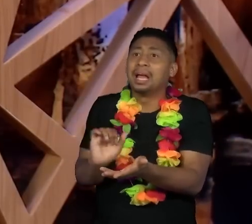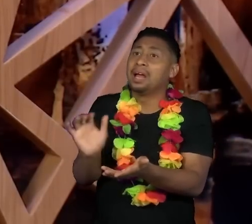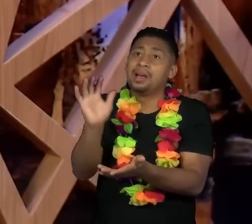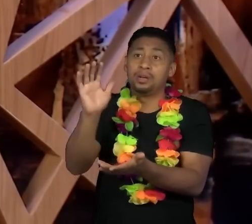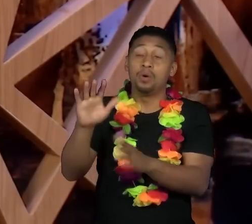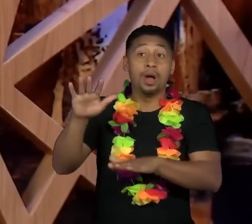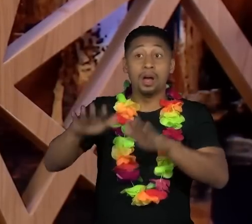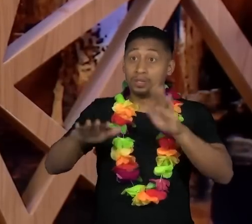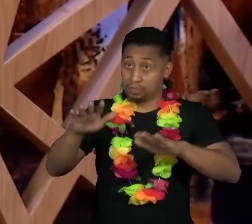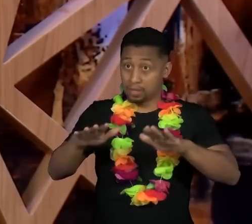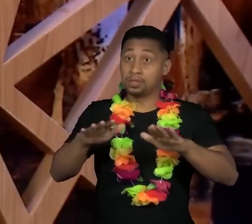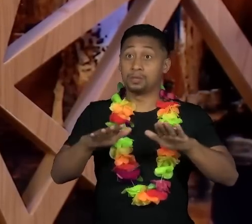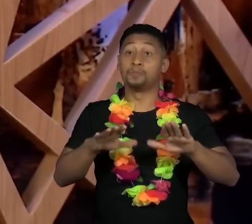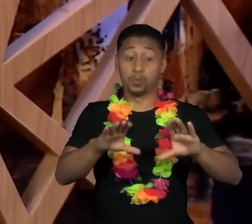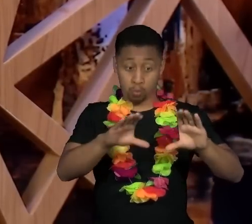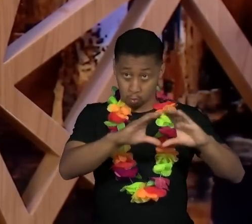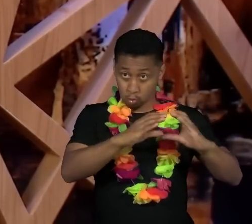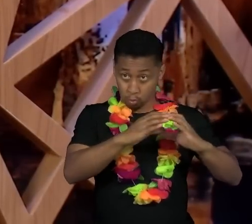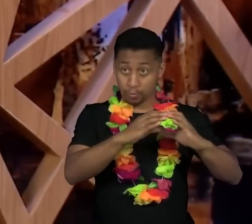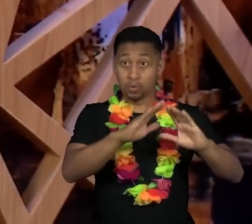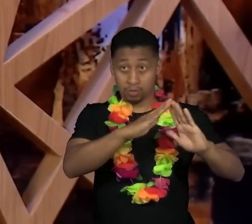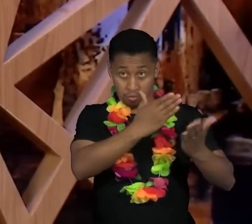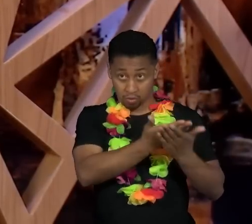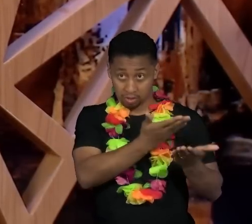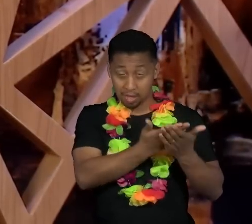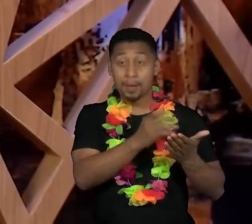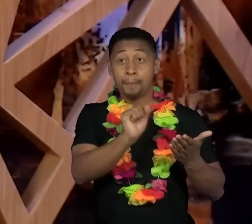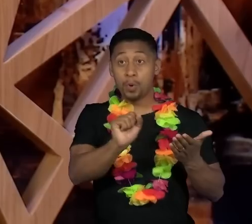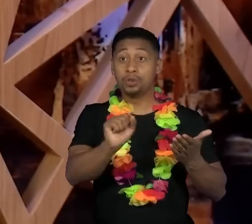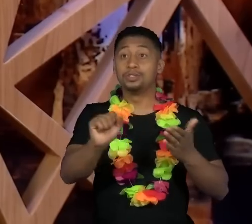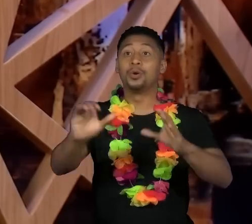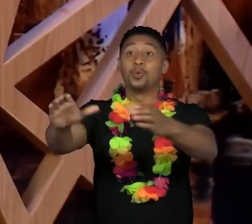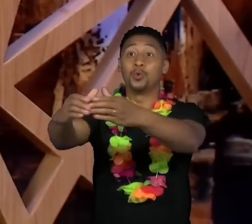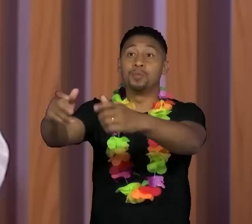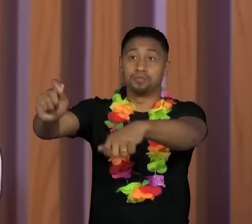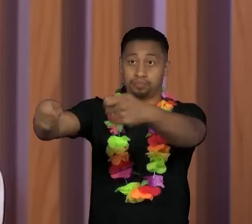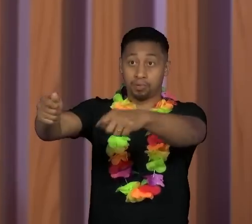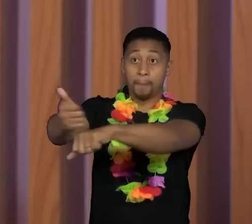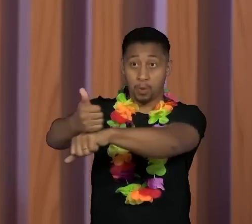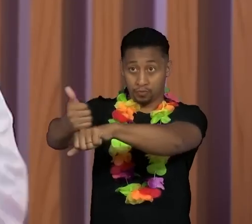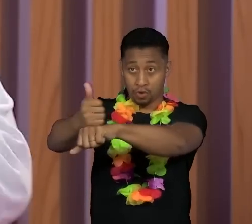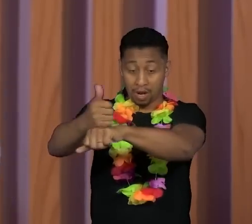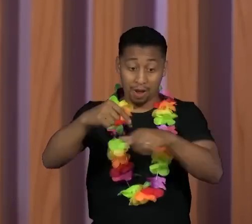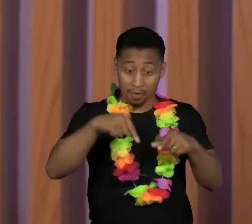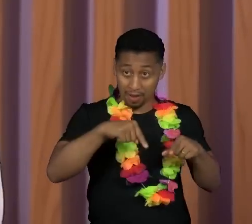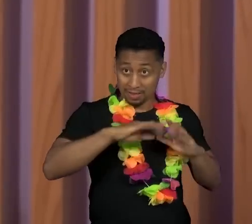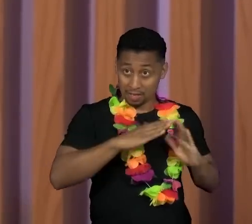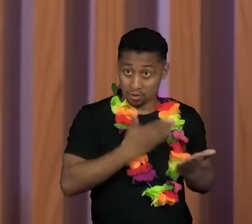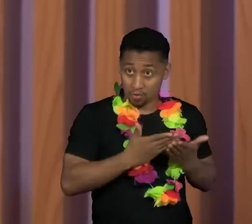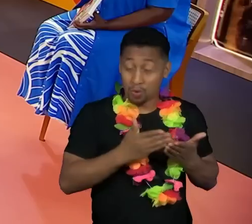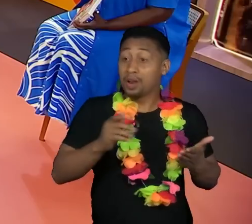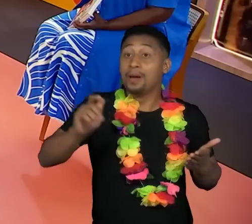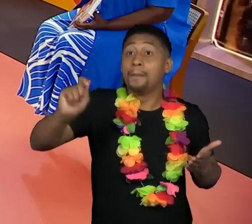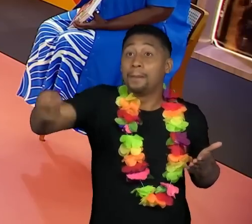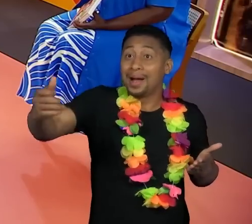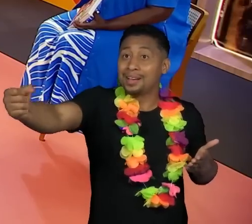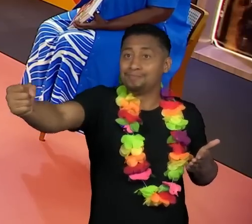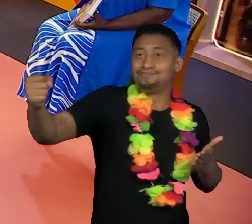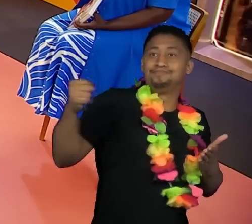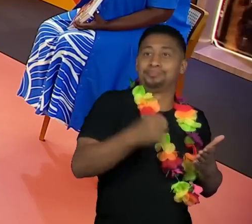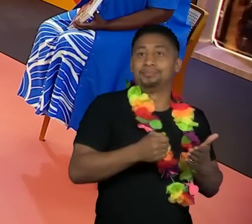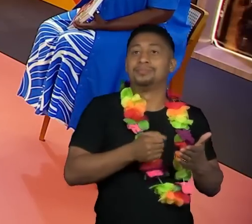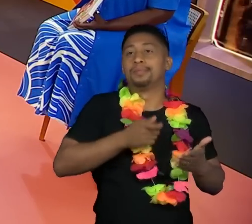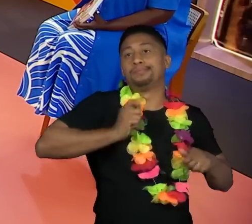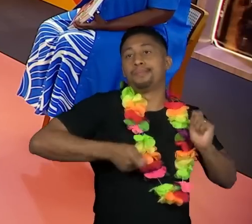samba. Antigamente, não. Você tinha que ser batizado para entrar para compor para uma ala de compositores. Iniciação, o mestre-sala